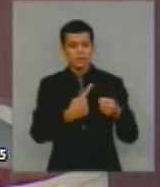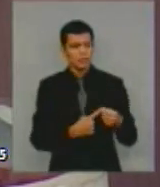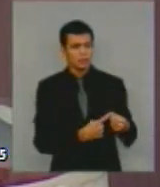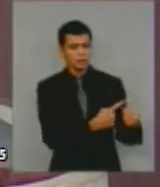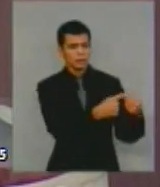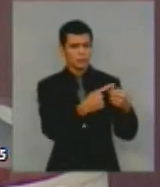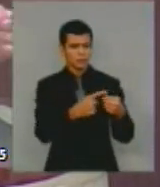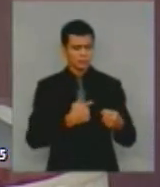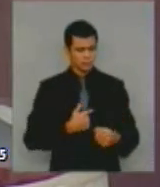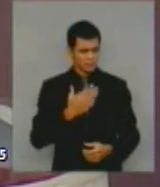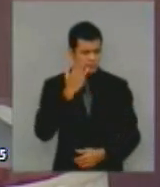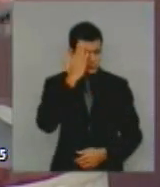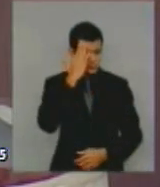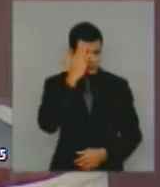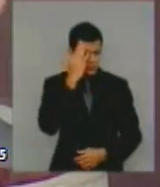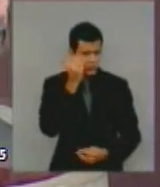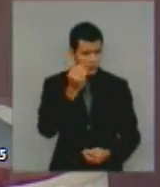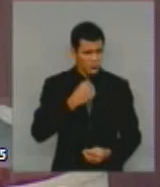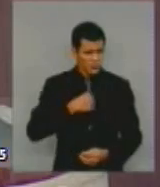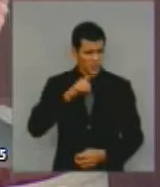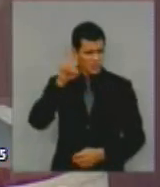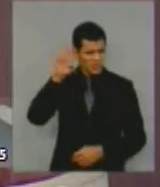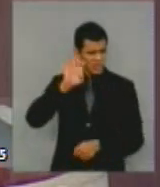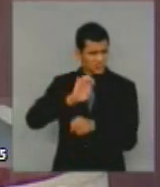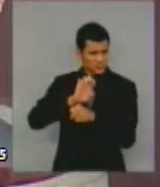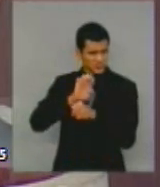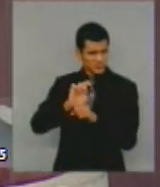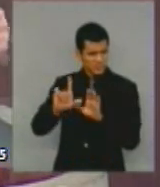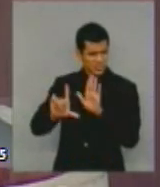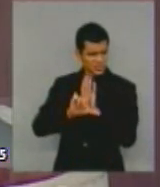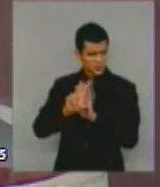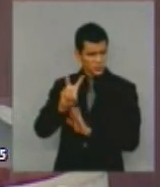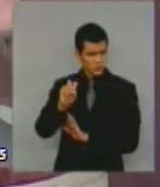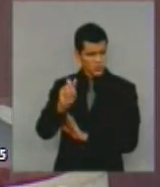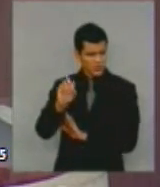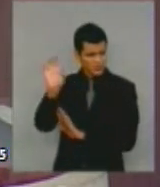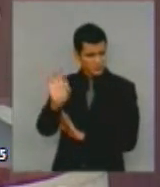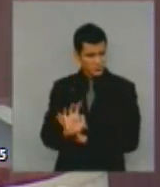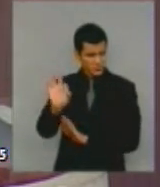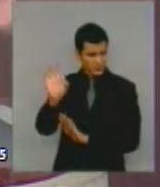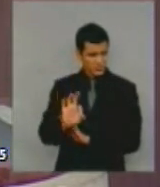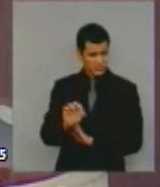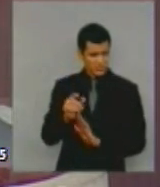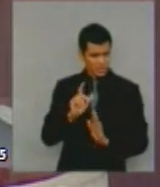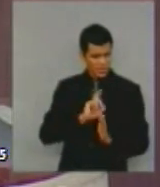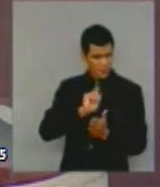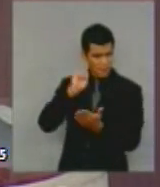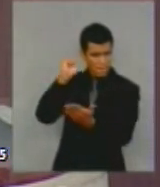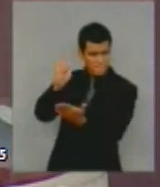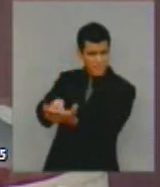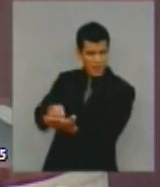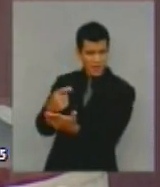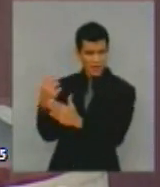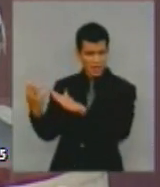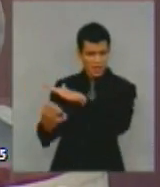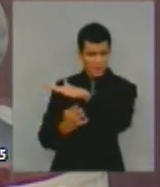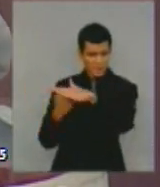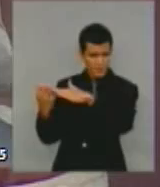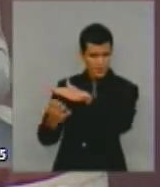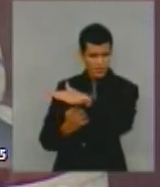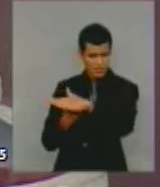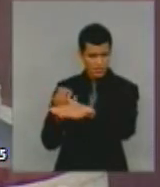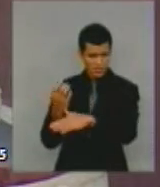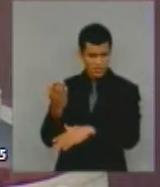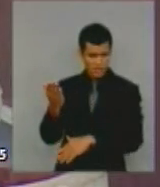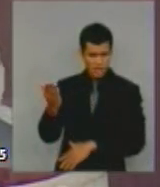que tem uma lei estadual que dá 50% de desconto da tarifa da Coger a um empreendimento do amigo